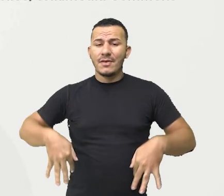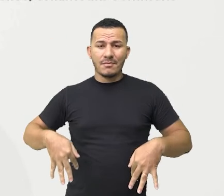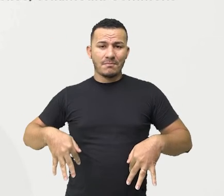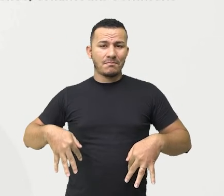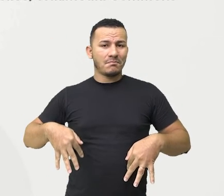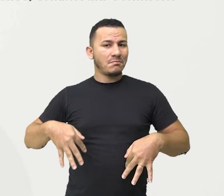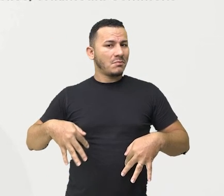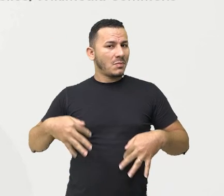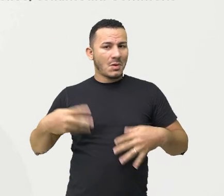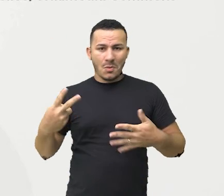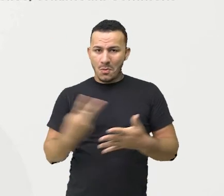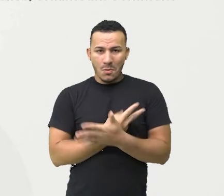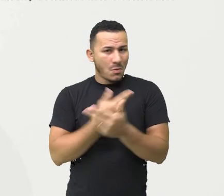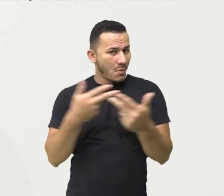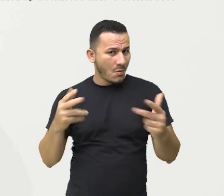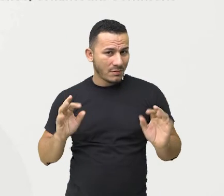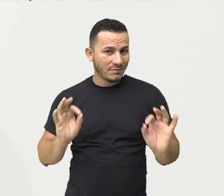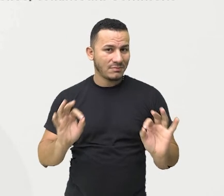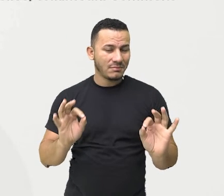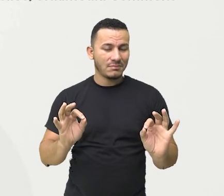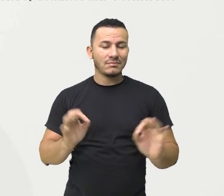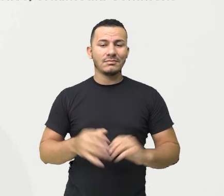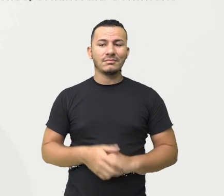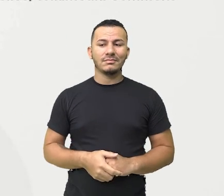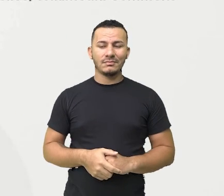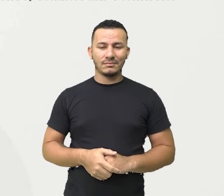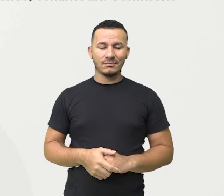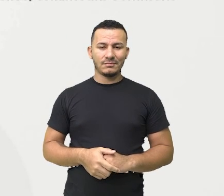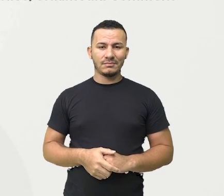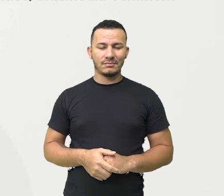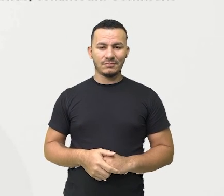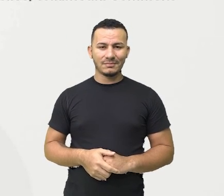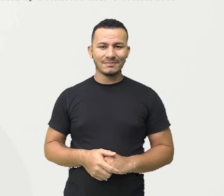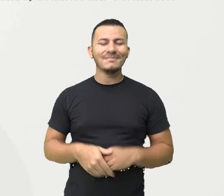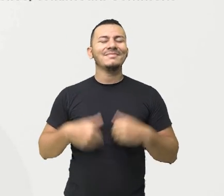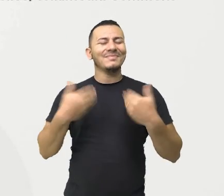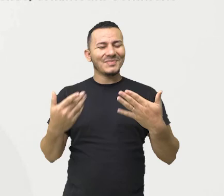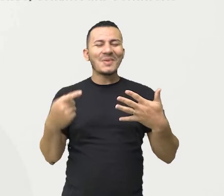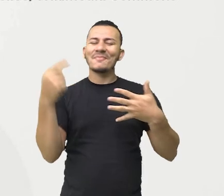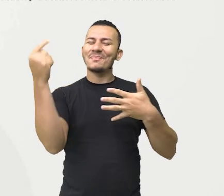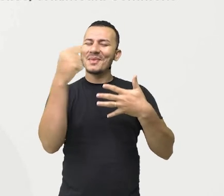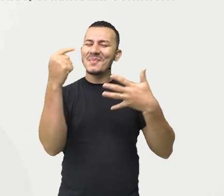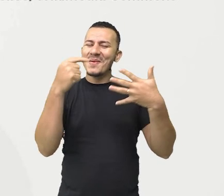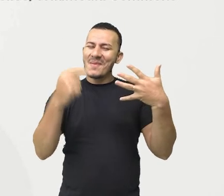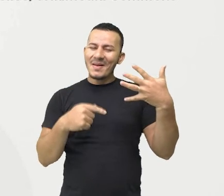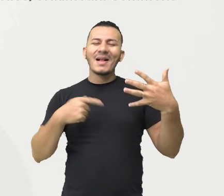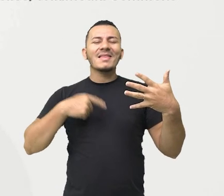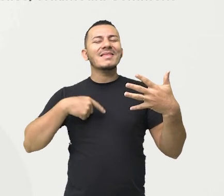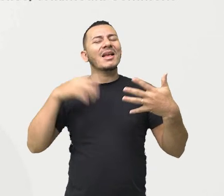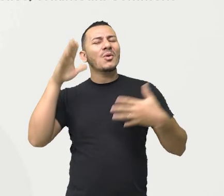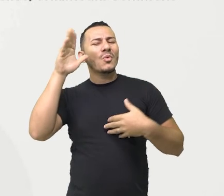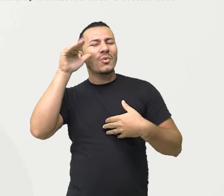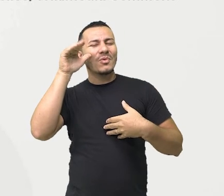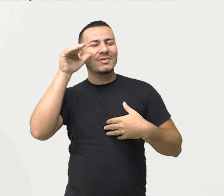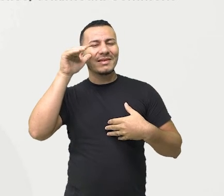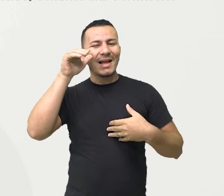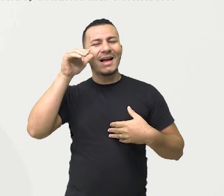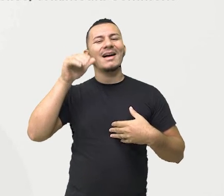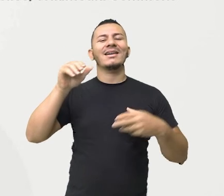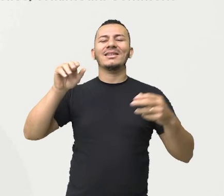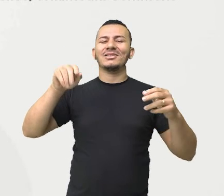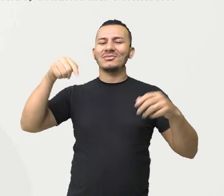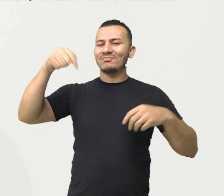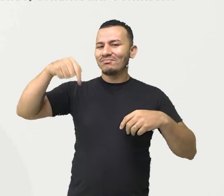coisa aconteceu aí, né? Então nós aí compartilhamos com vocês essas curiosidades a